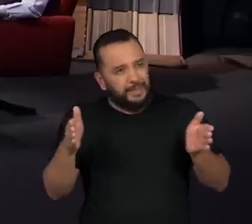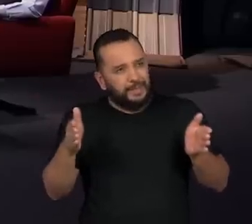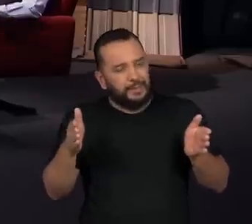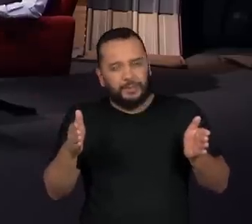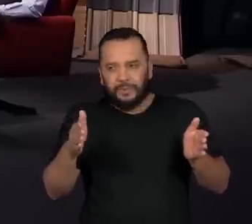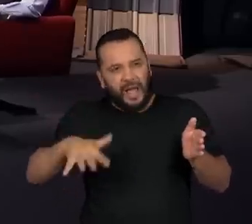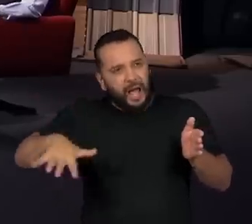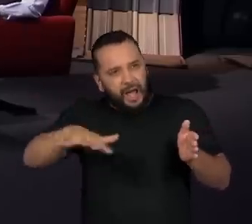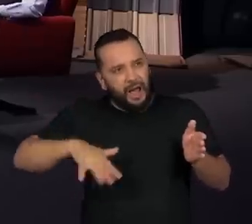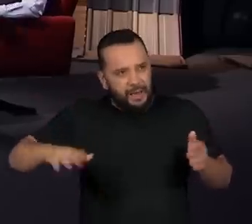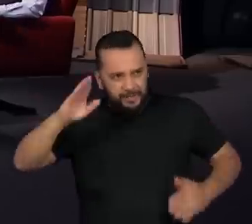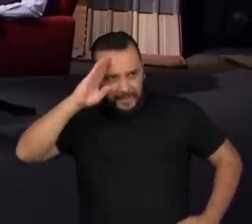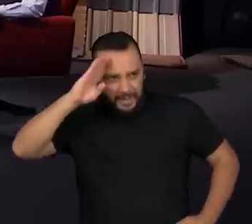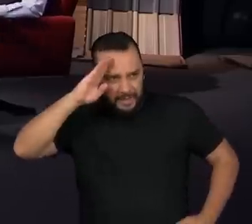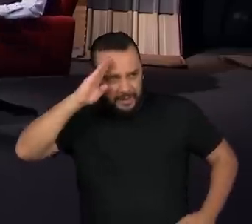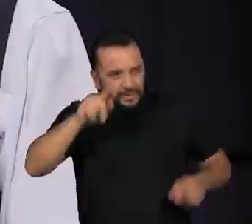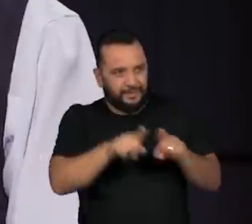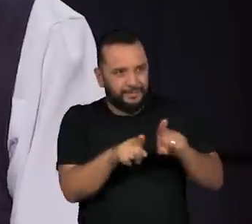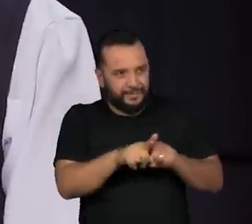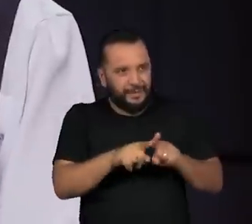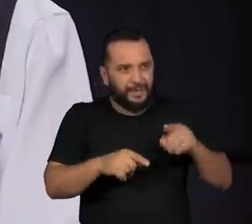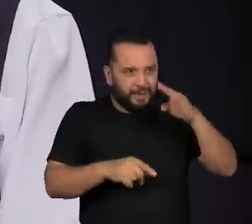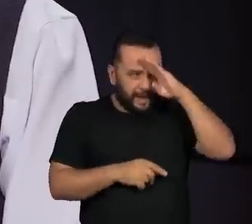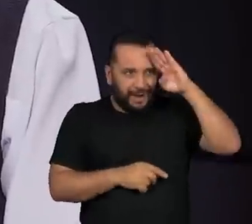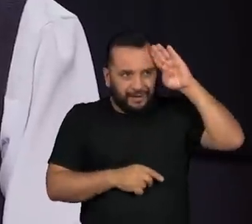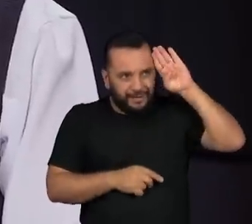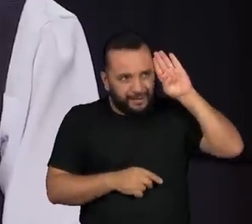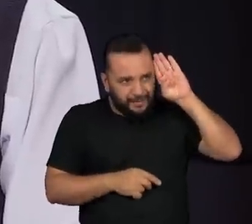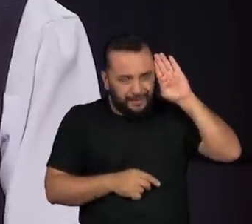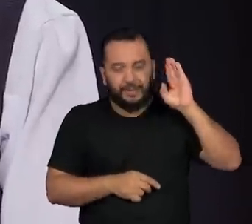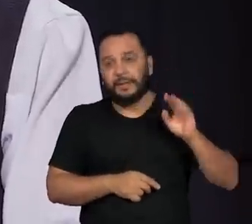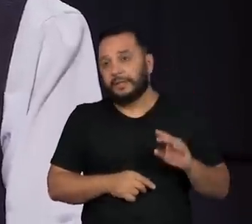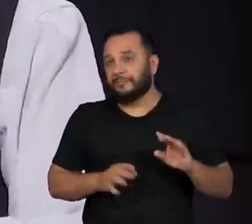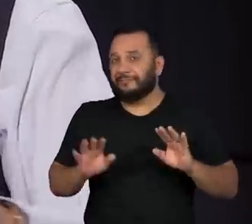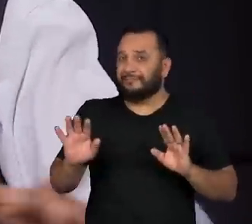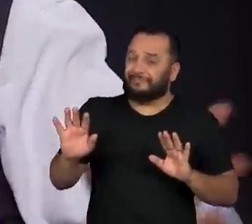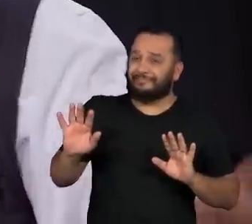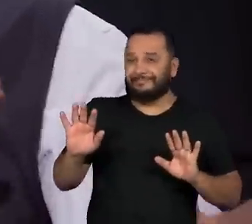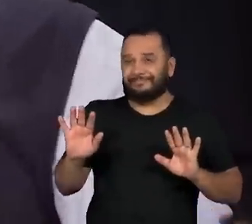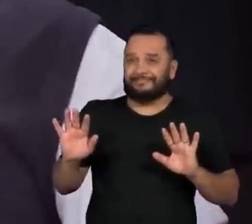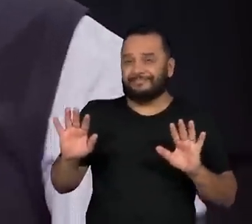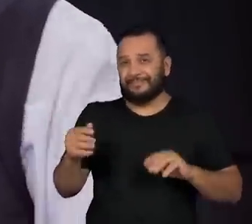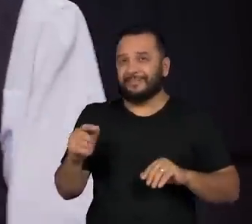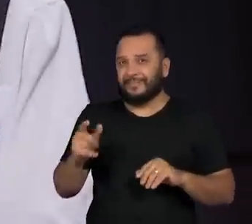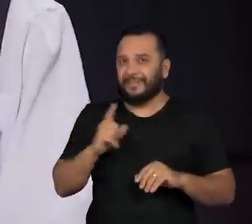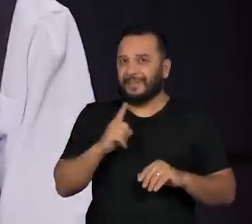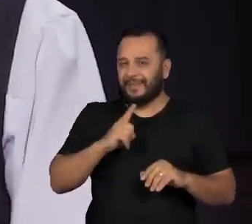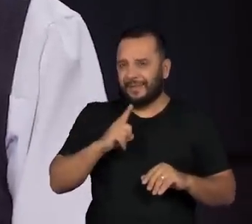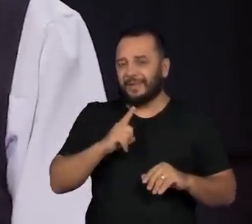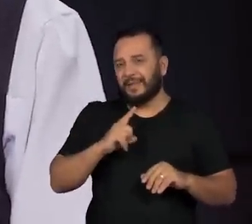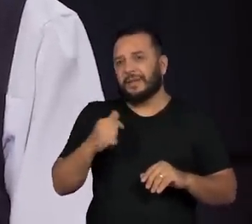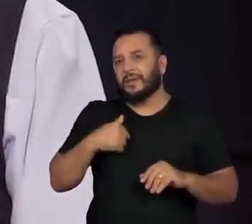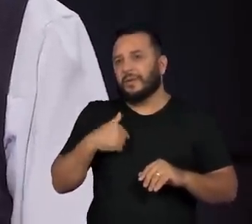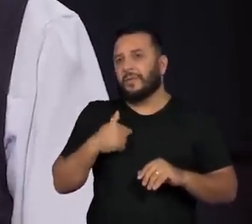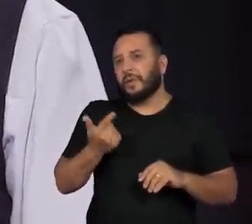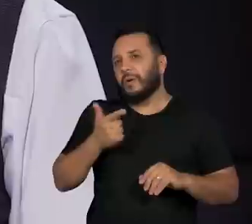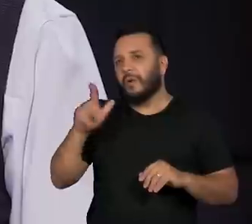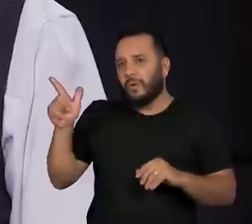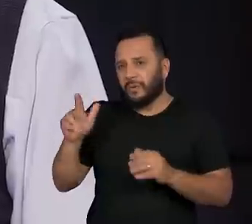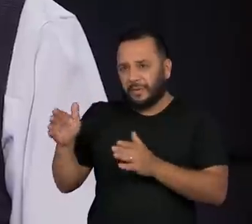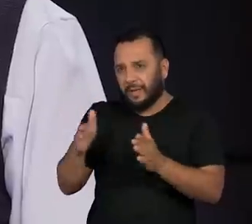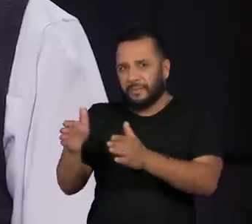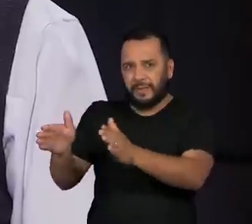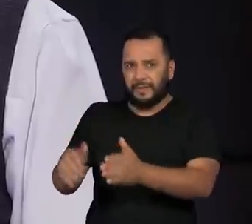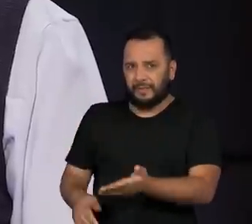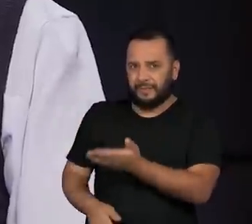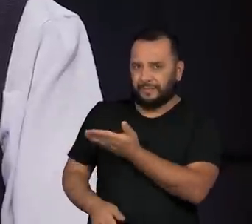internet de próprio é outra visão que eu me permito digamos seguir uma linha mais do Steve Crocker eu não acredito que a internet